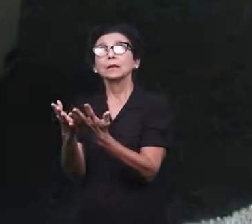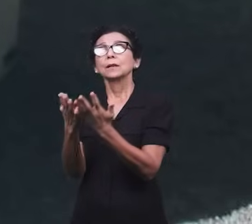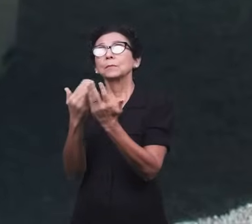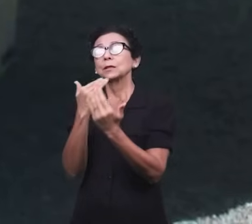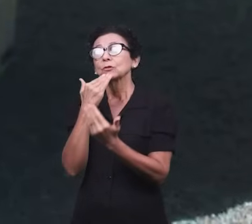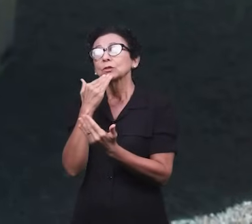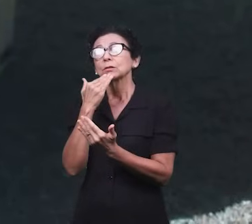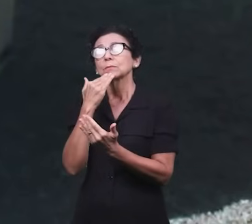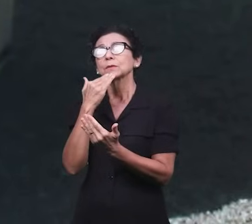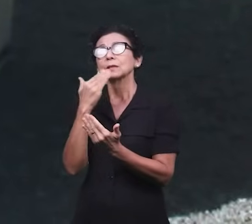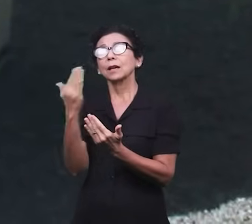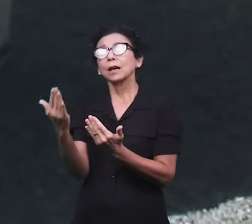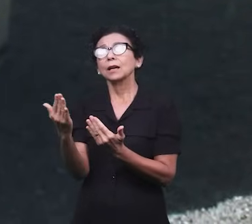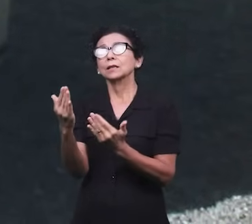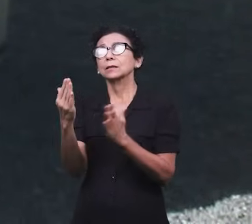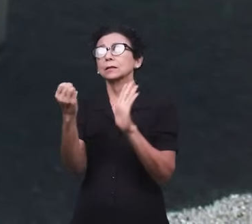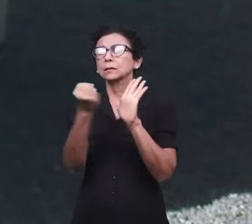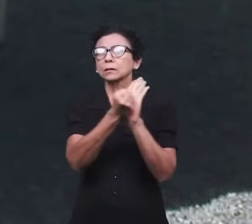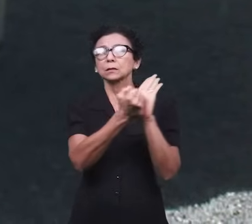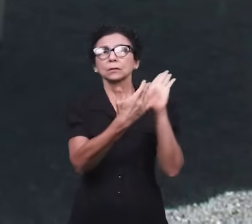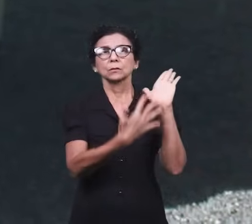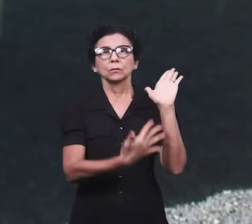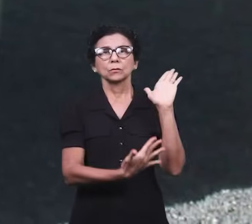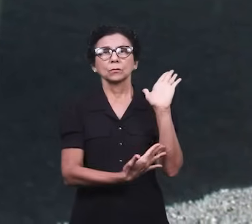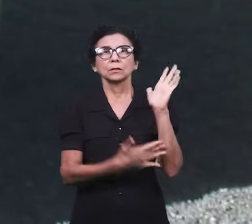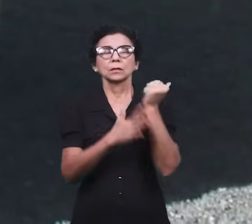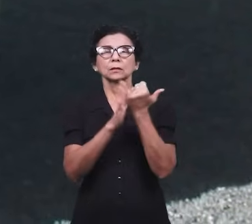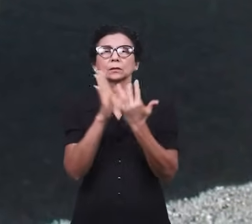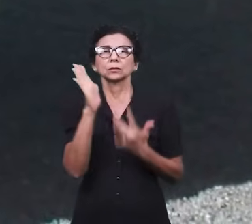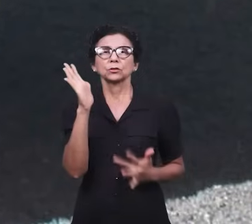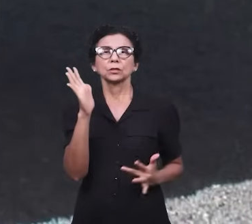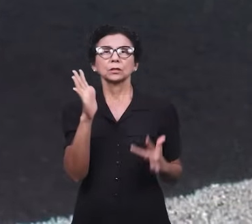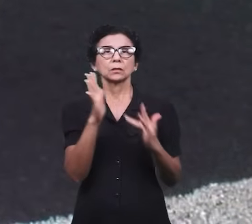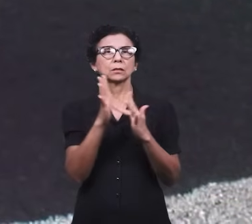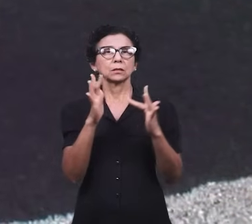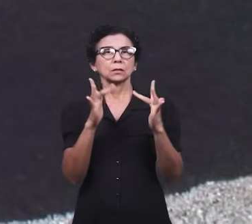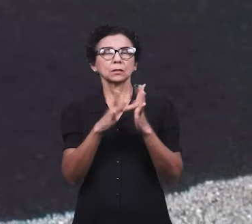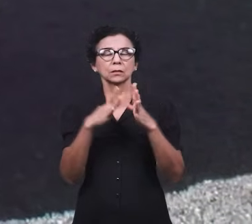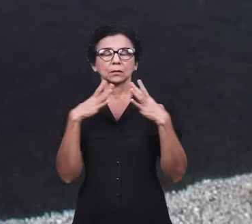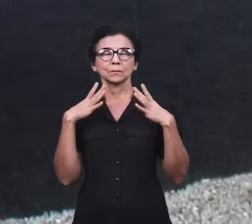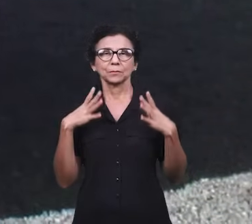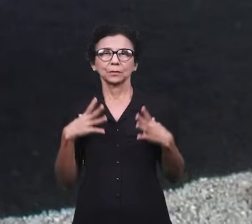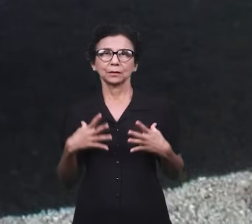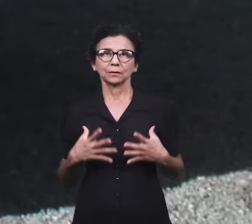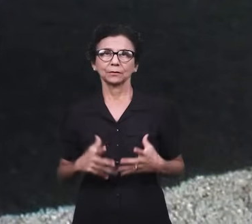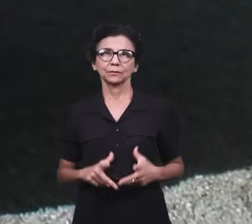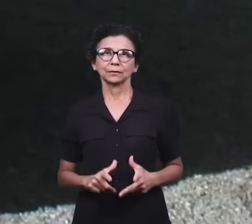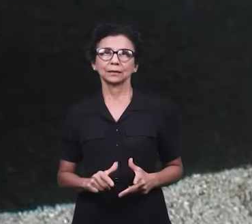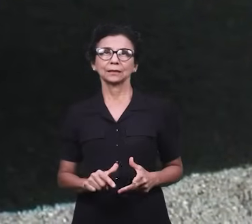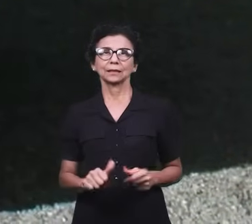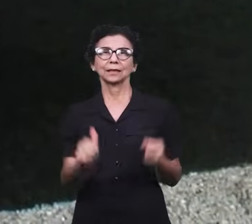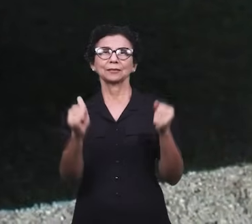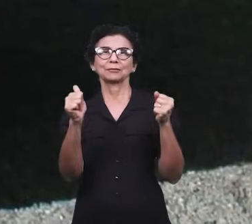pecados e com Teu sangue nos purificar.